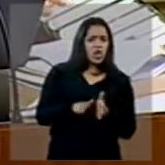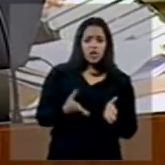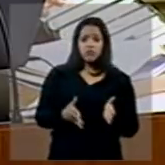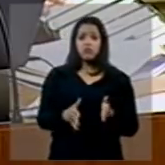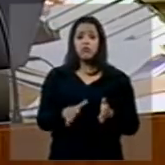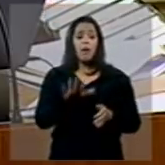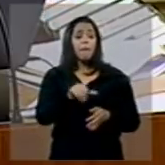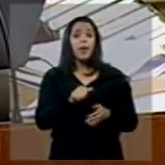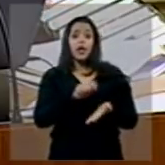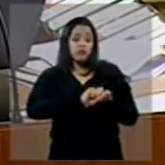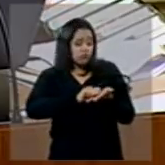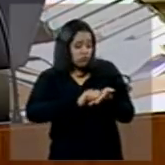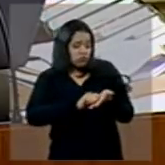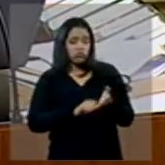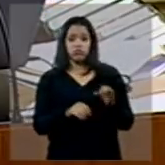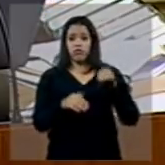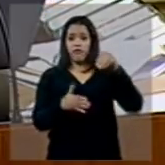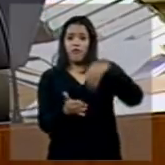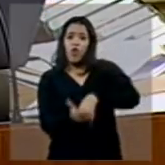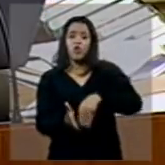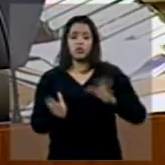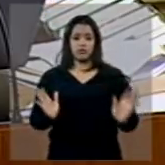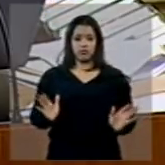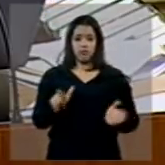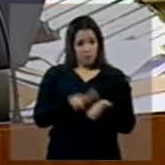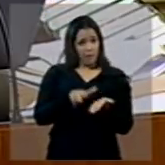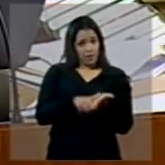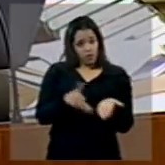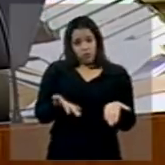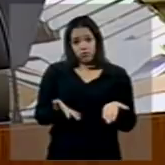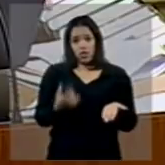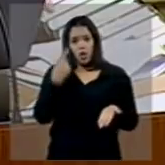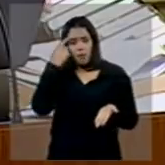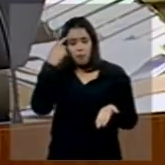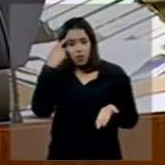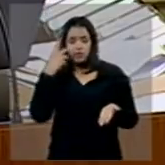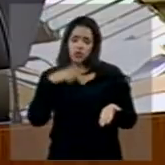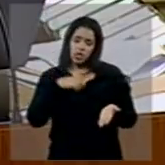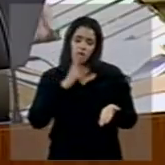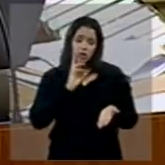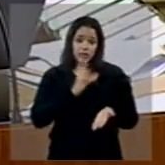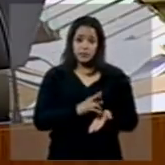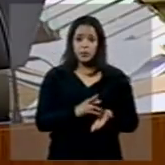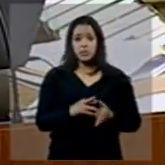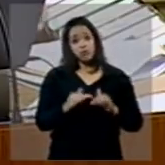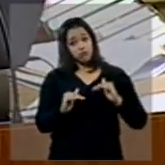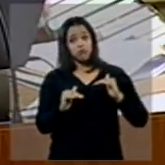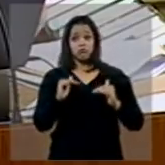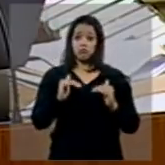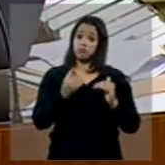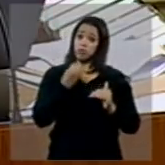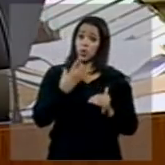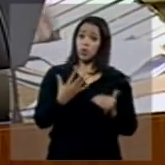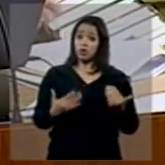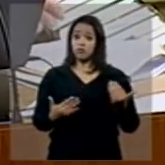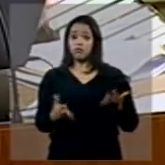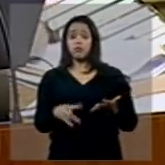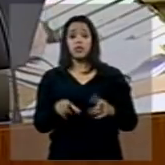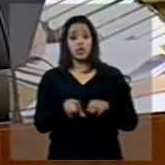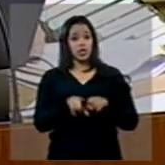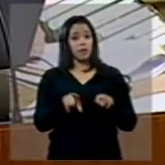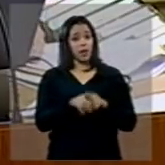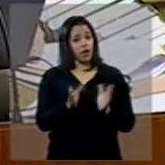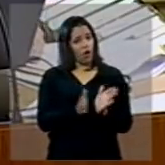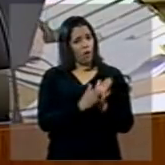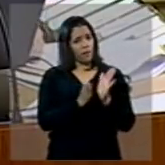voto manualmente. É assim que funciona e assim, penso, daríamos uma solução razoável, adequada e